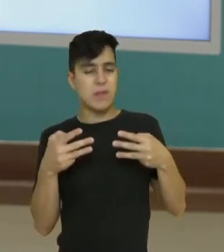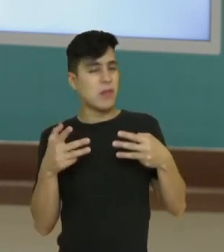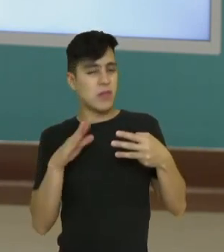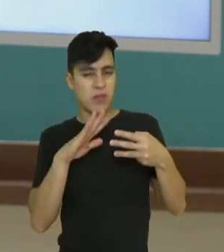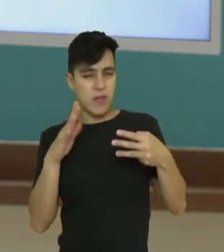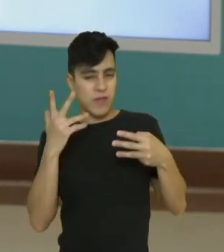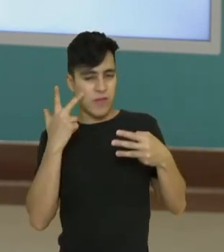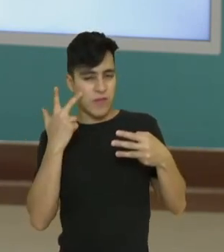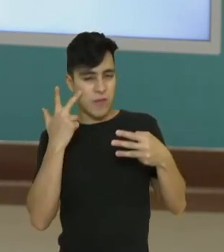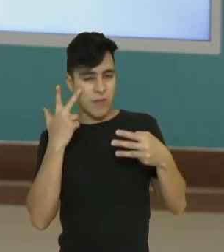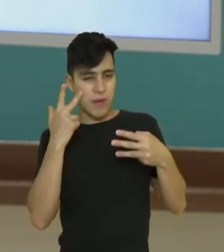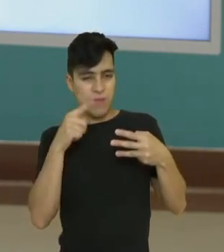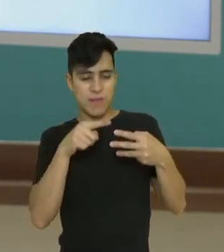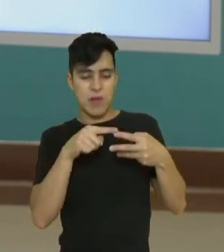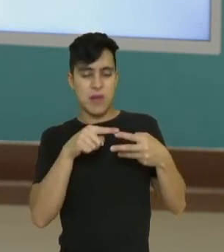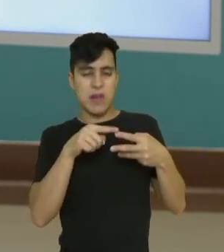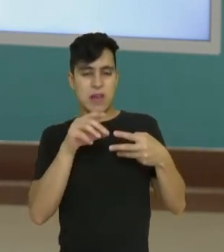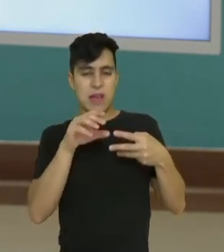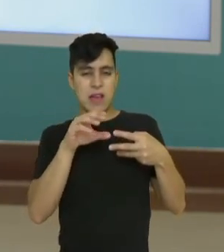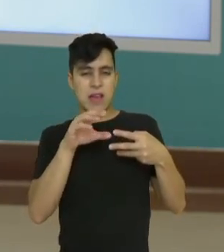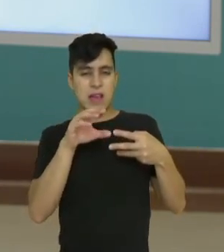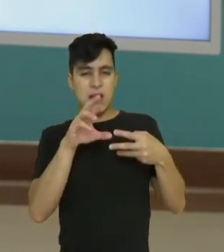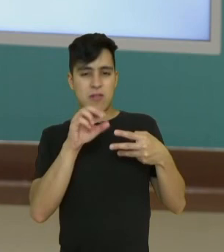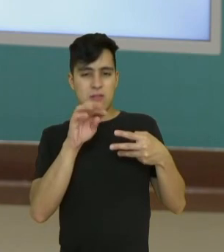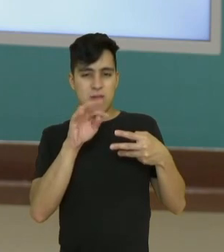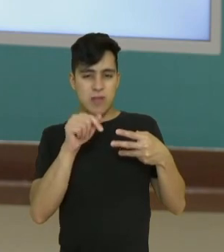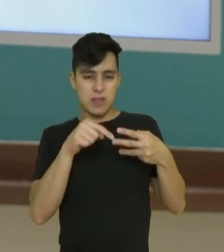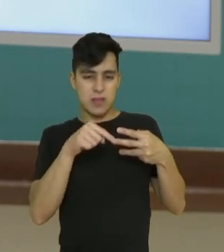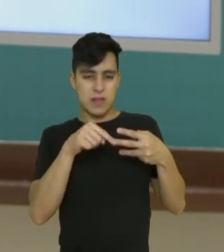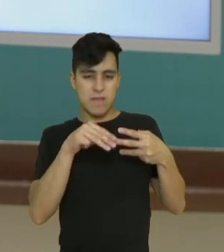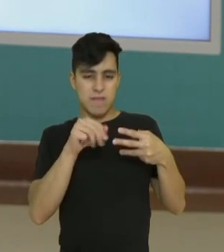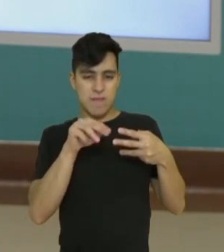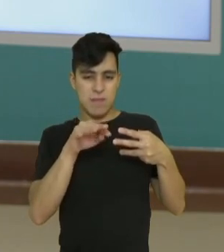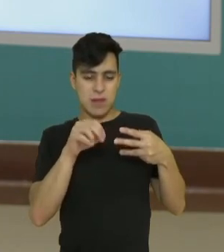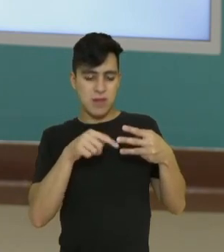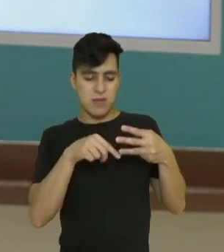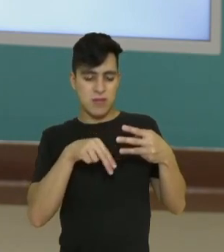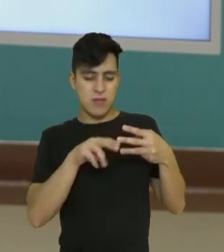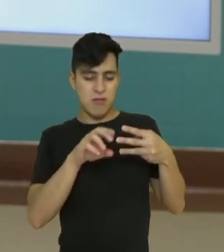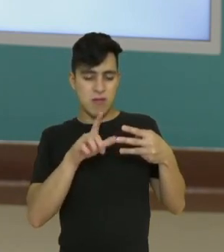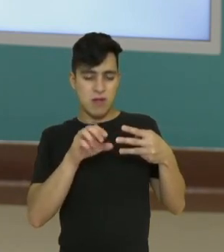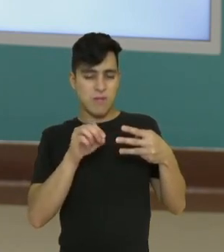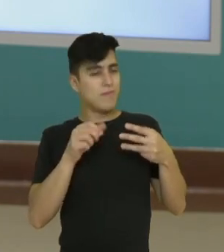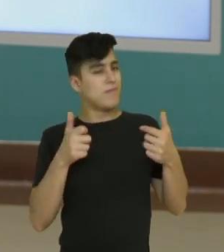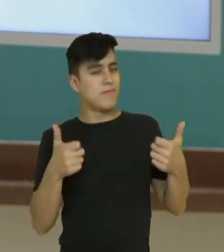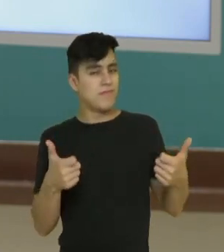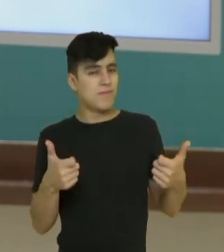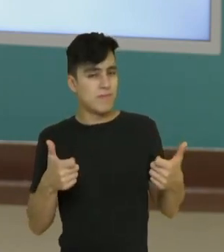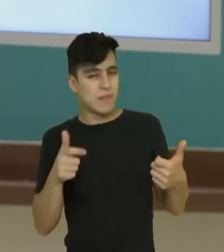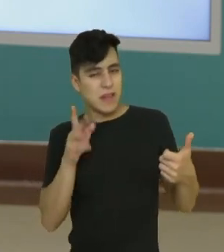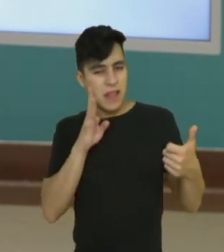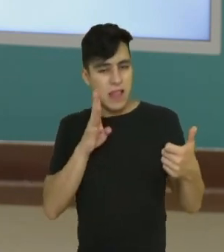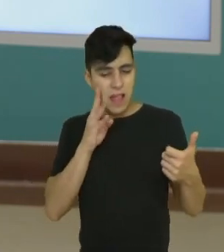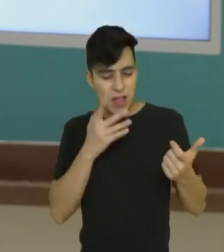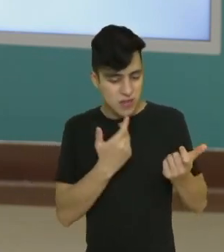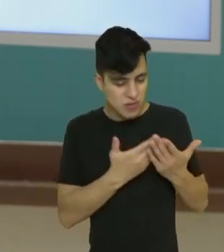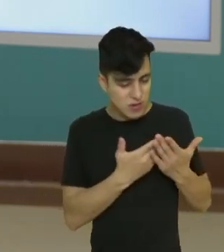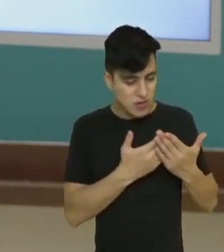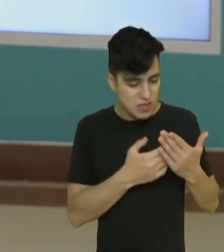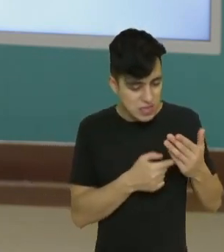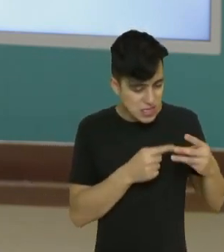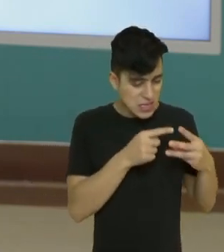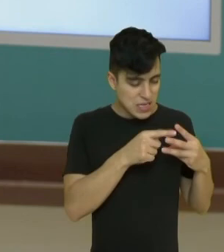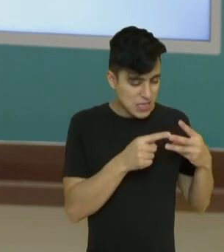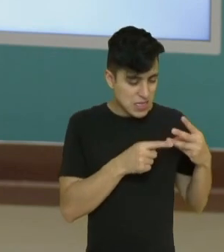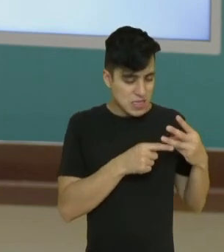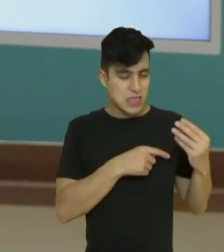núcleo é a gema. 3 partes do ovo, 3 partes do nosso planeta. Olha que legal! Depois que você estudar as posições de